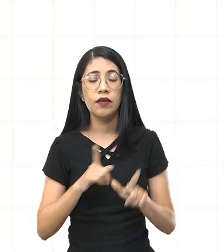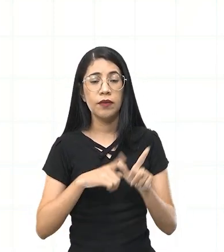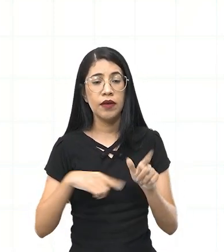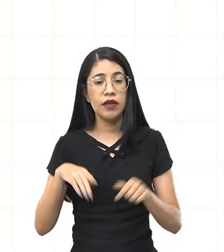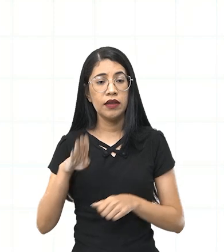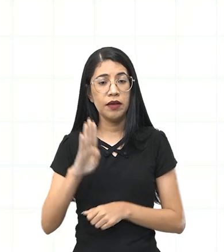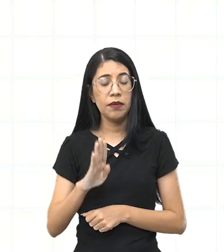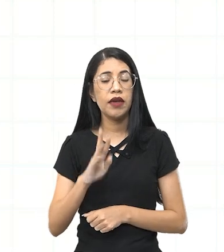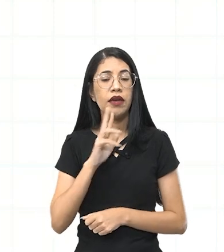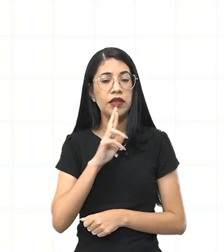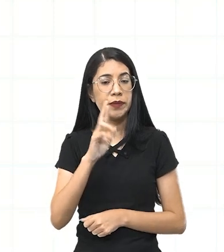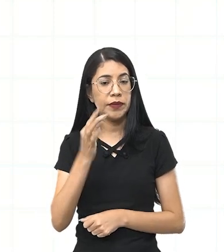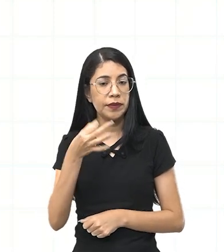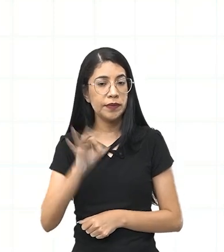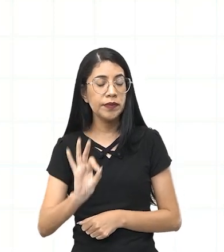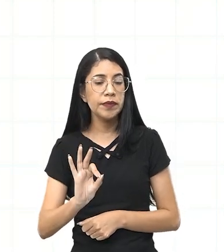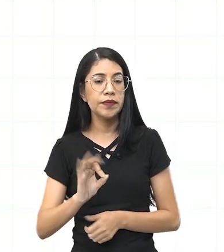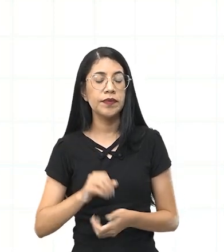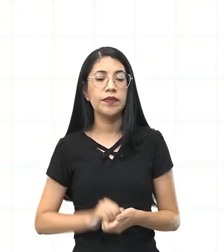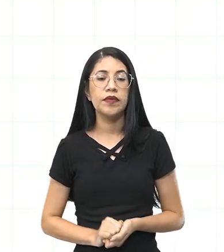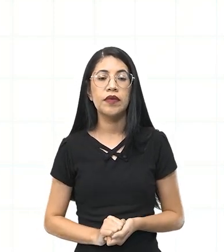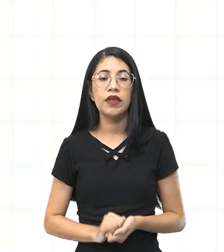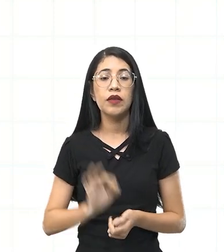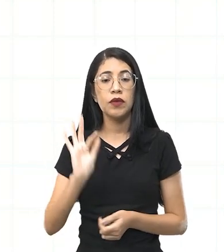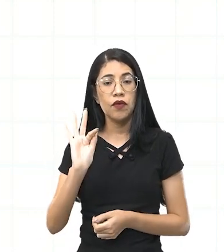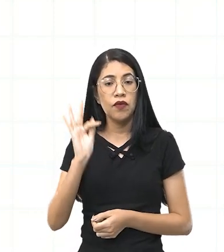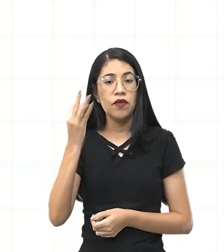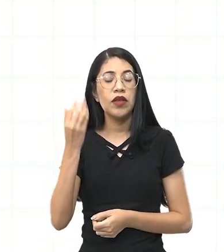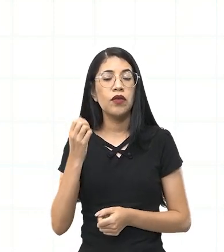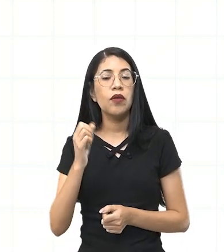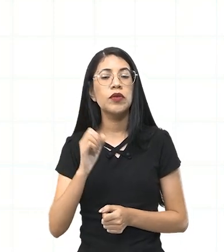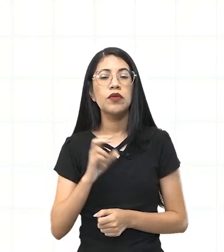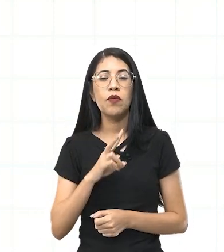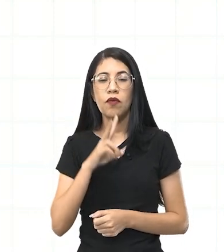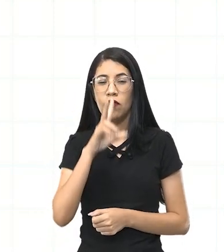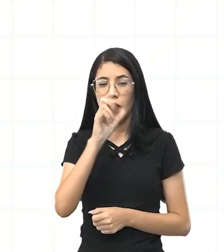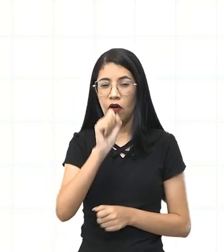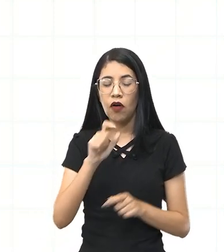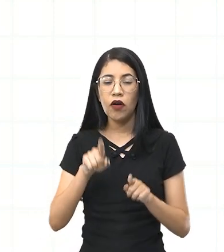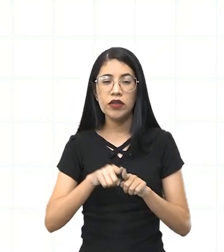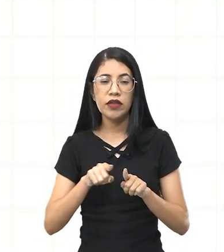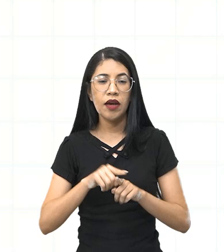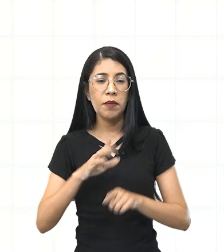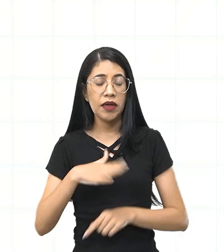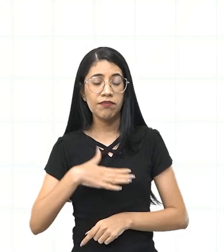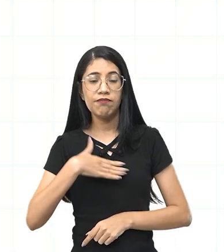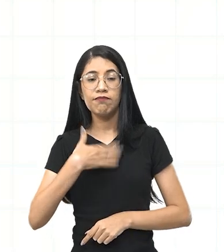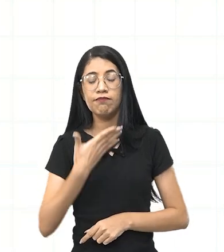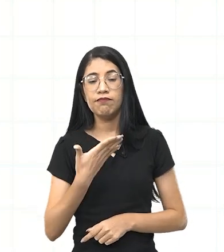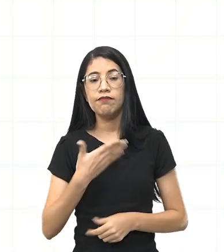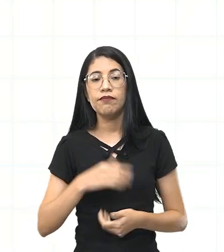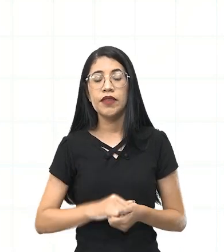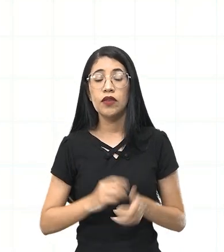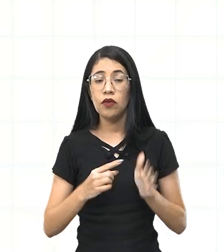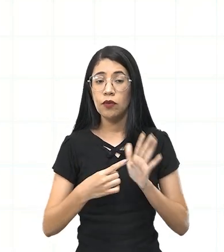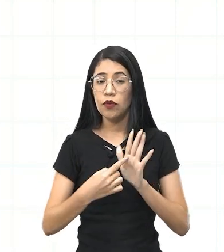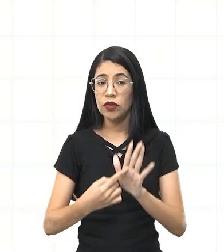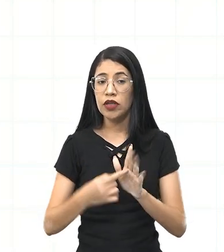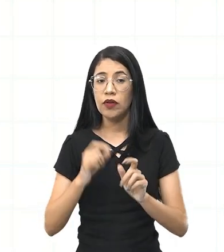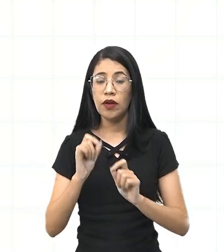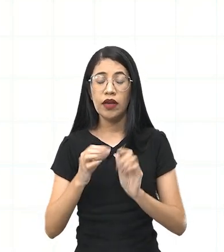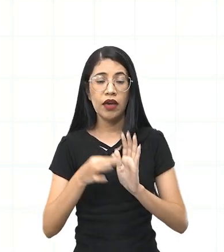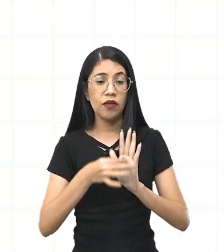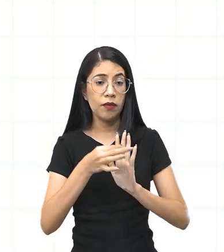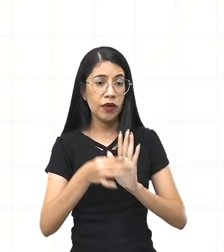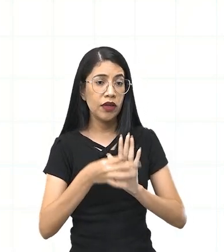letra B, que é a nossa resposta, né? São fenômenos poderosos e assustadores. Eu mostrei para vocês lá que era uma opinião,